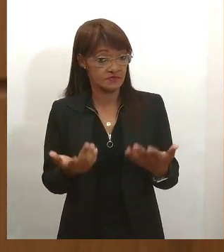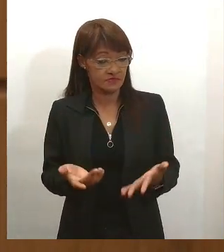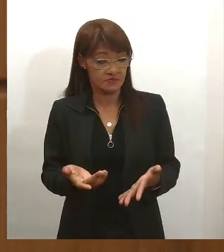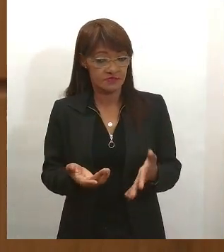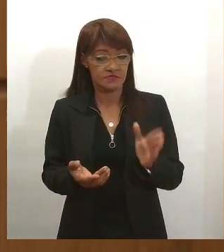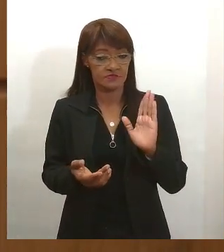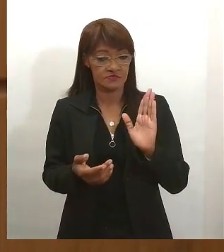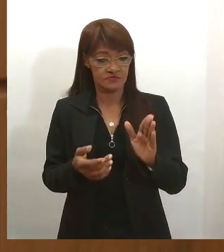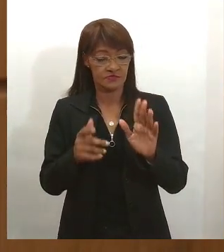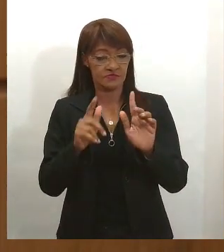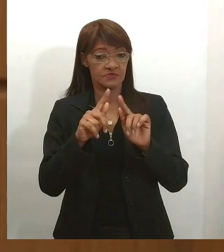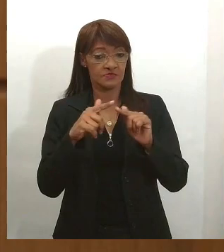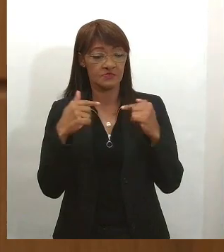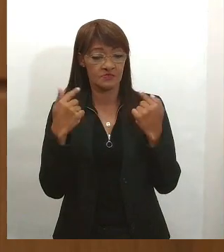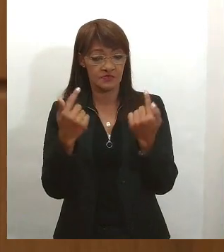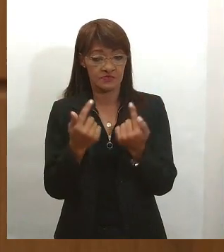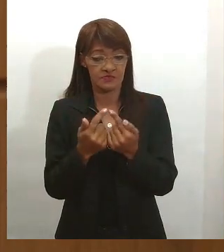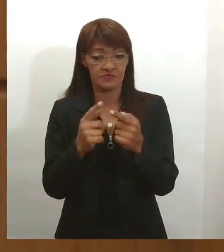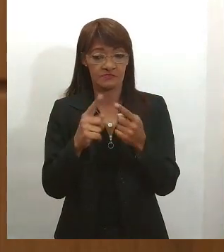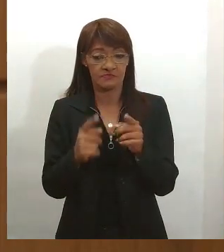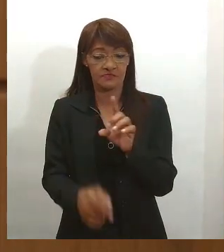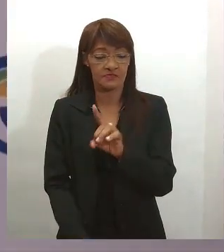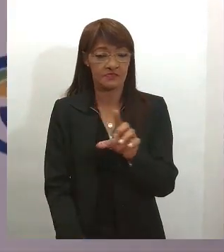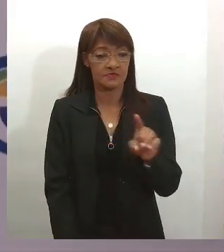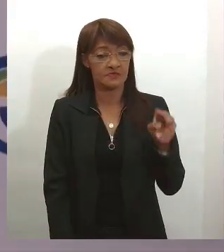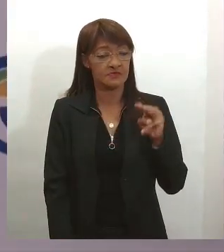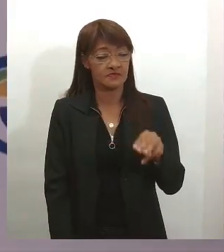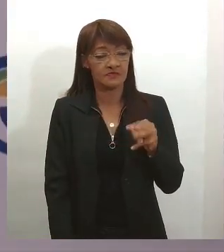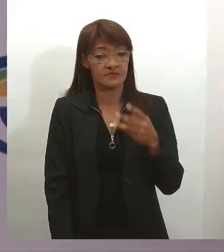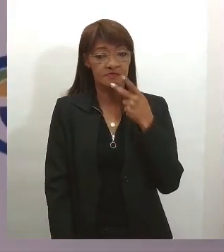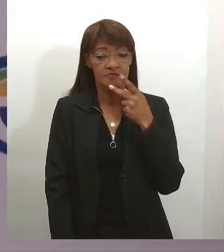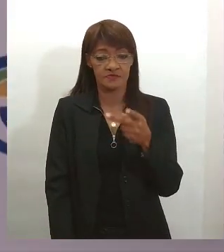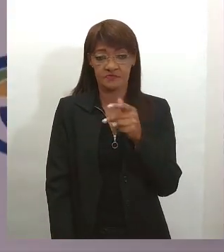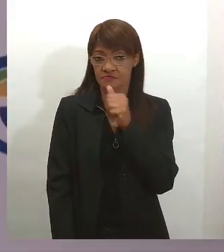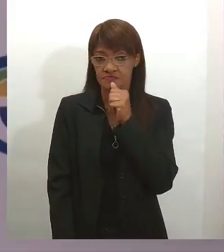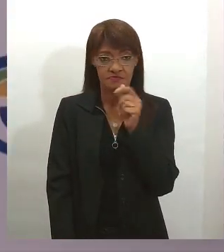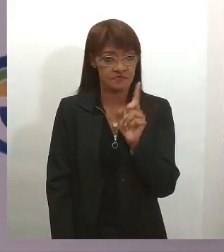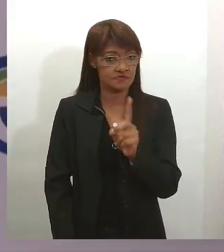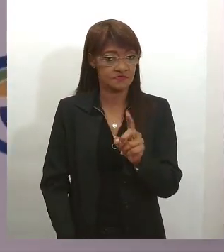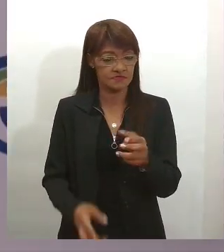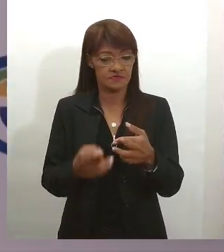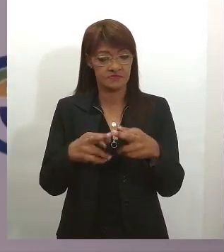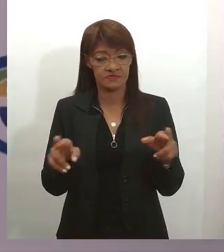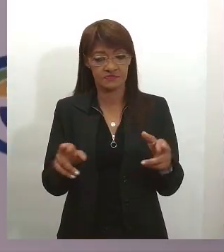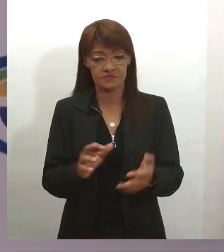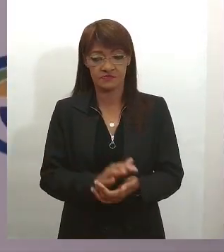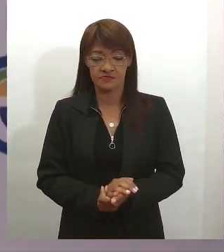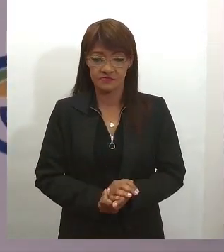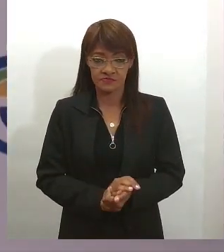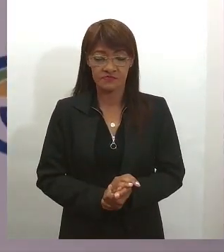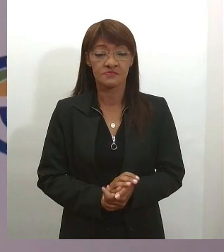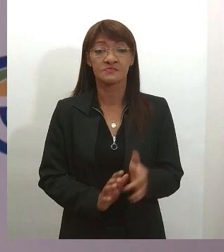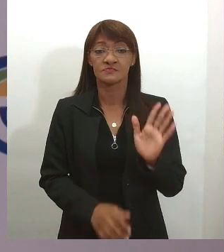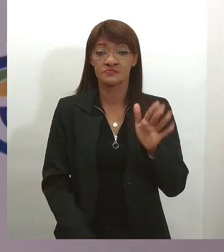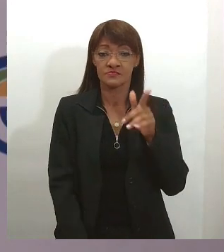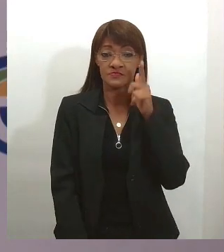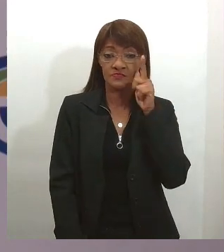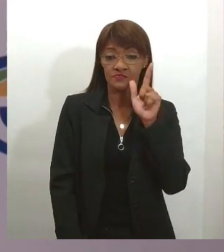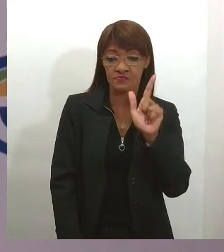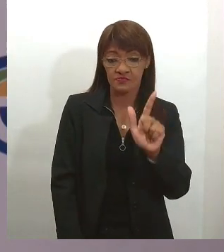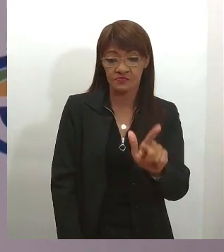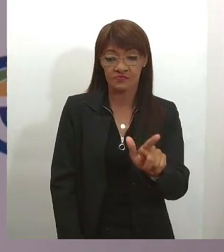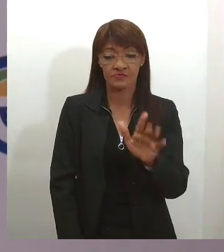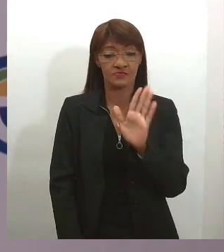que o problema não foi completamente solucionado. Eles conseguiram, a partir da mobilização que o governo do estado, através